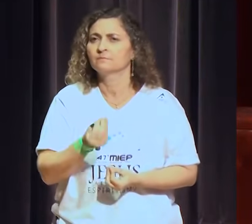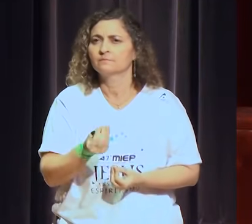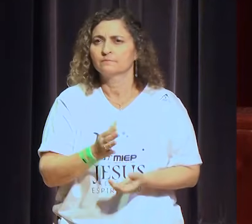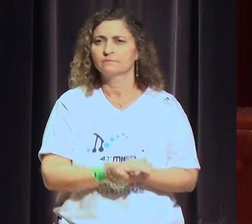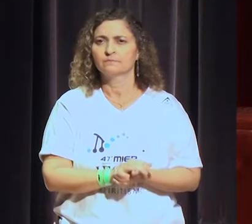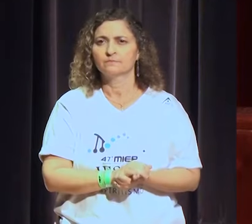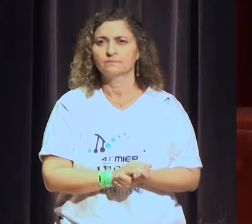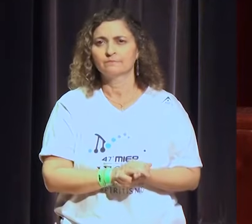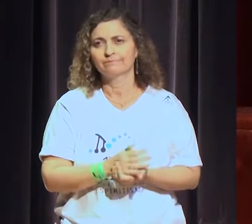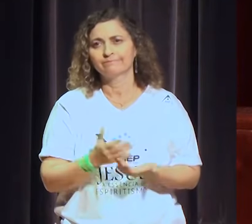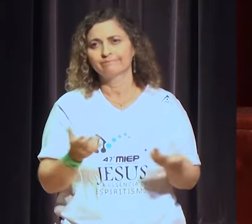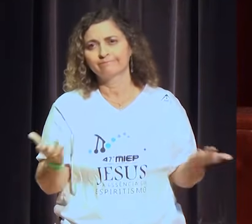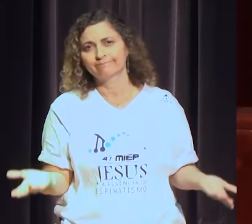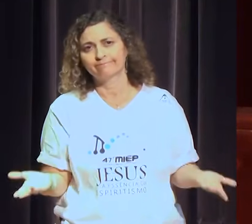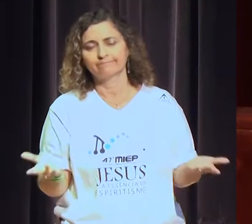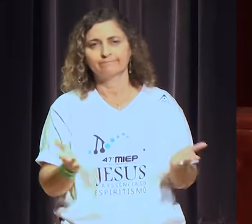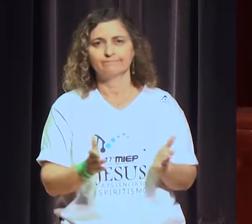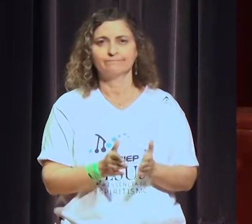Aí